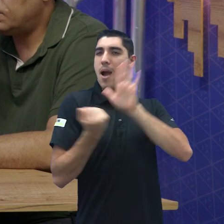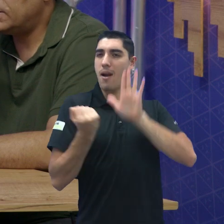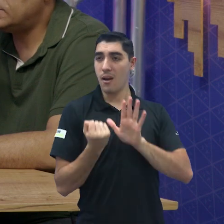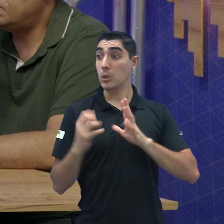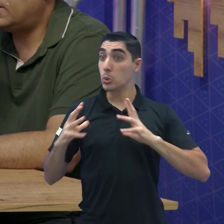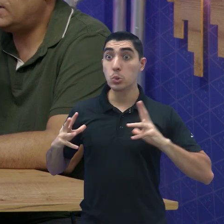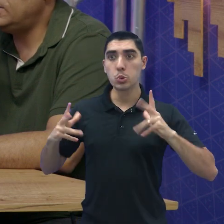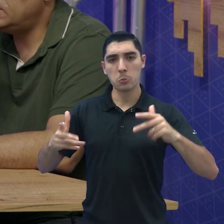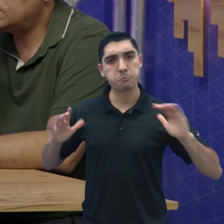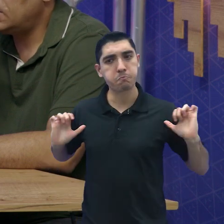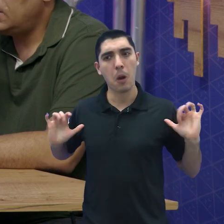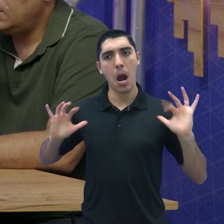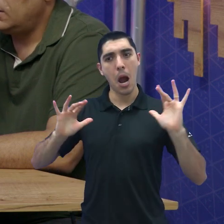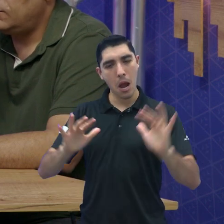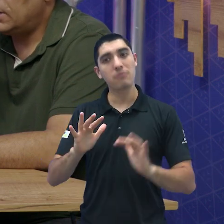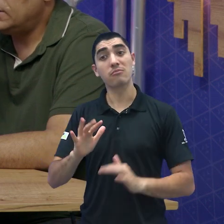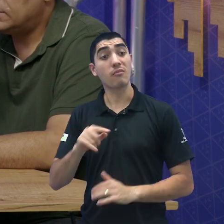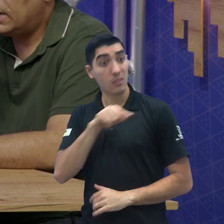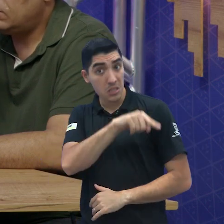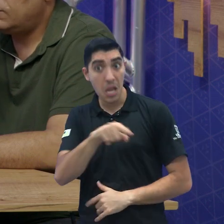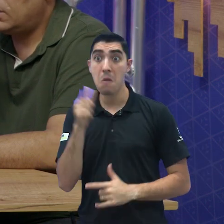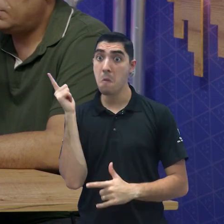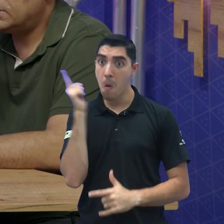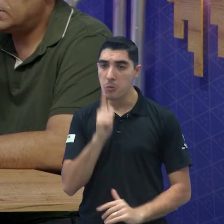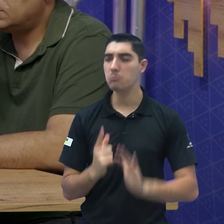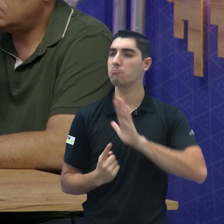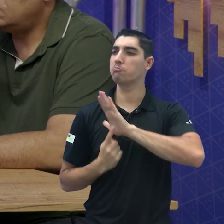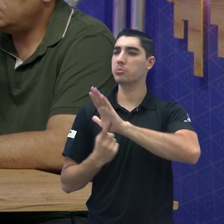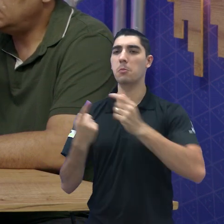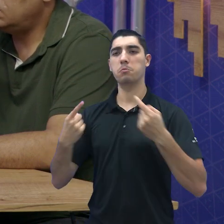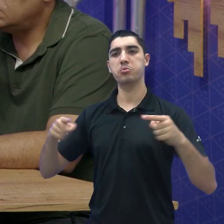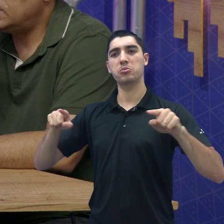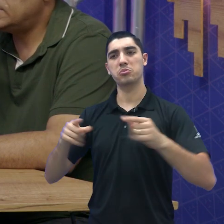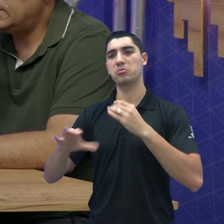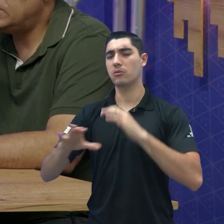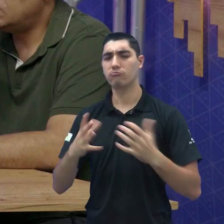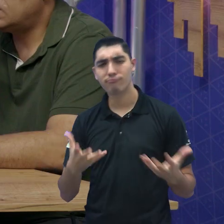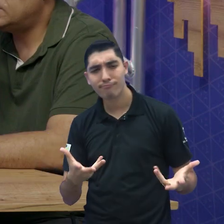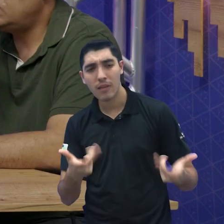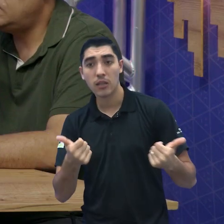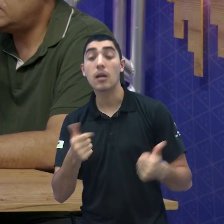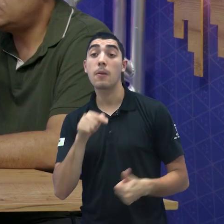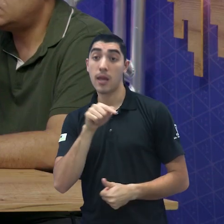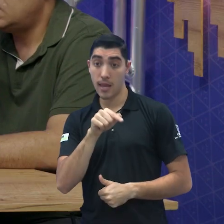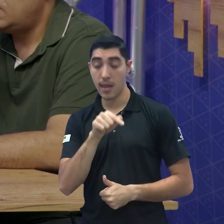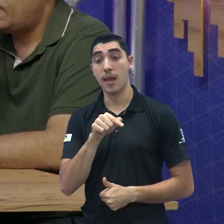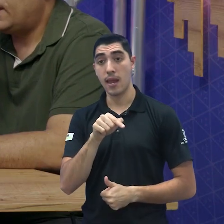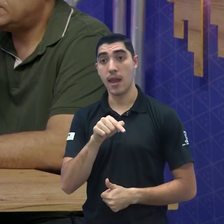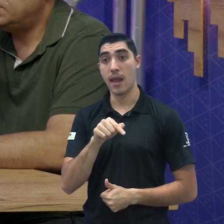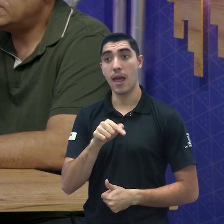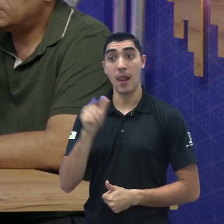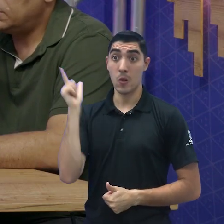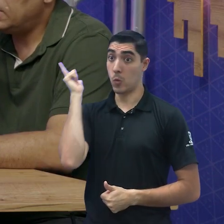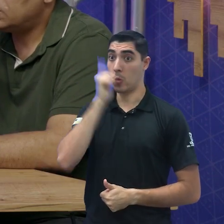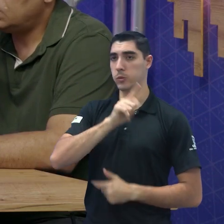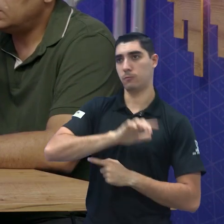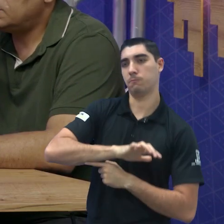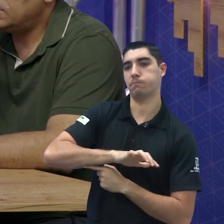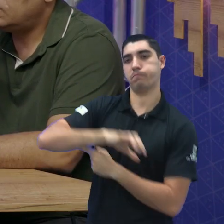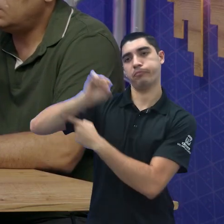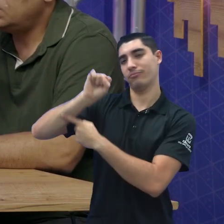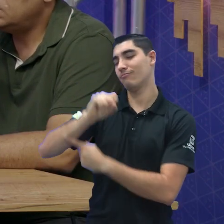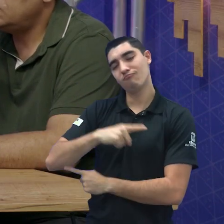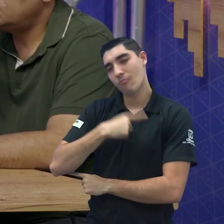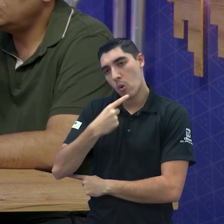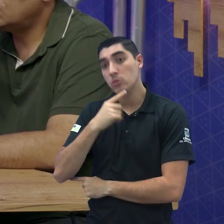para poder participar, e eles finalizaram a apresentação com um brilho excelente. Nós não tivemos as primeiras premiações,